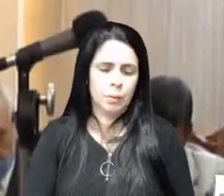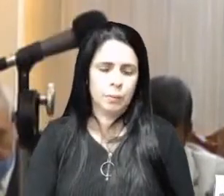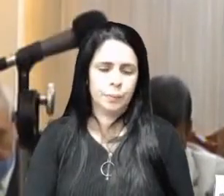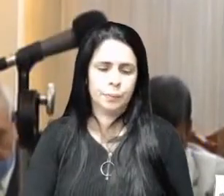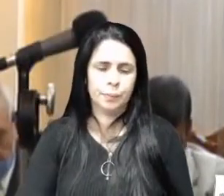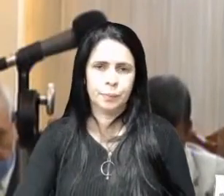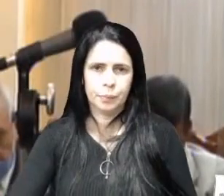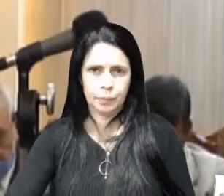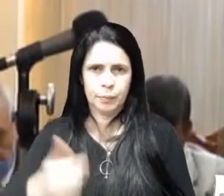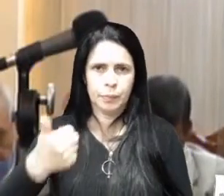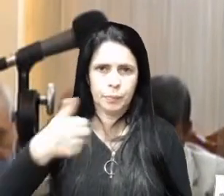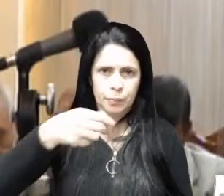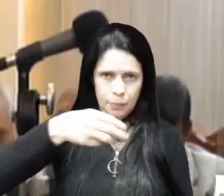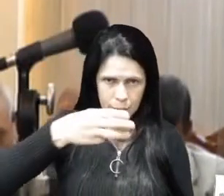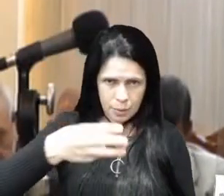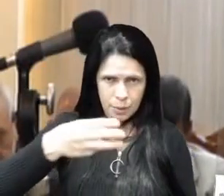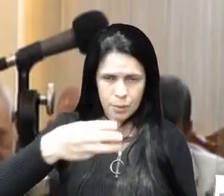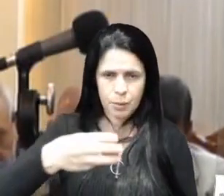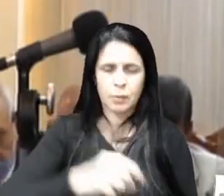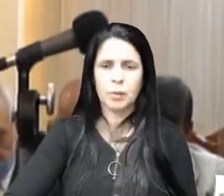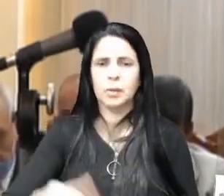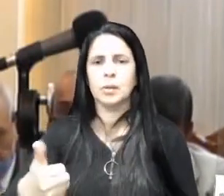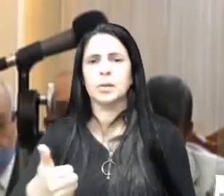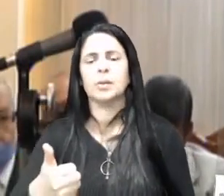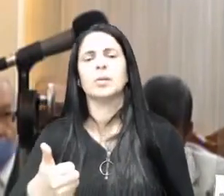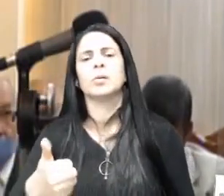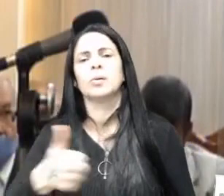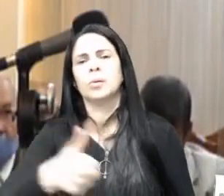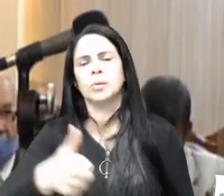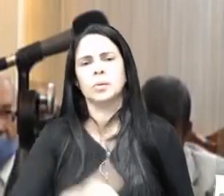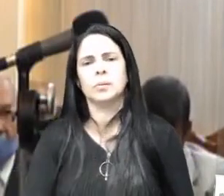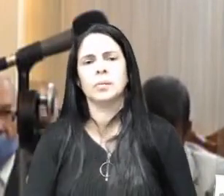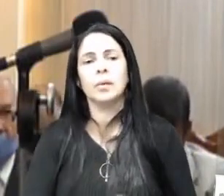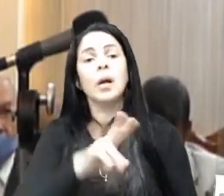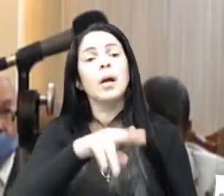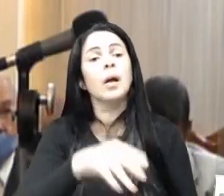Leia a igreja comigo. E isto digo,